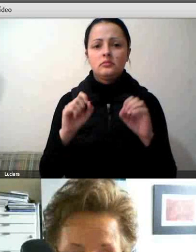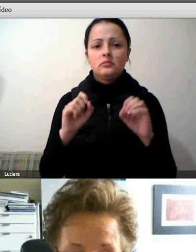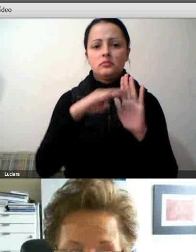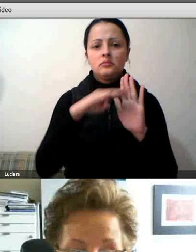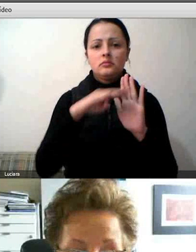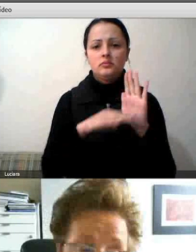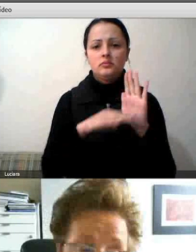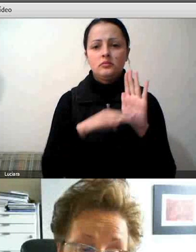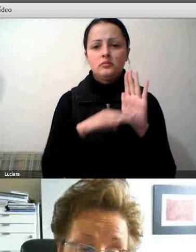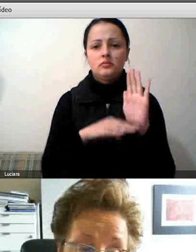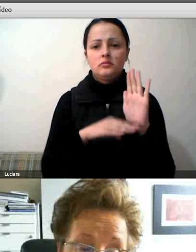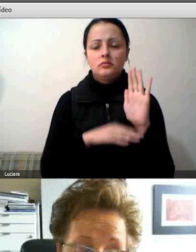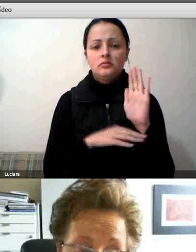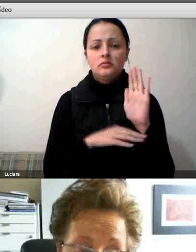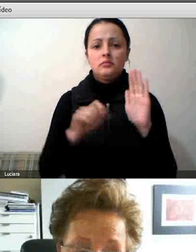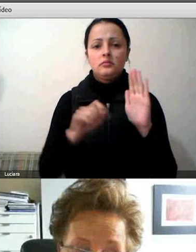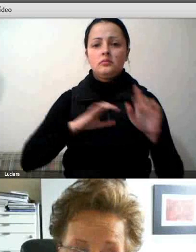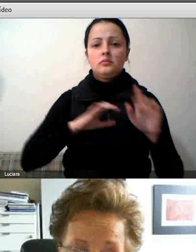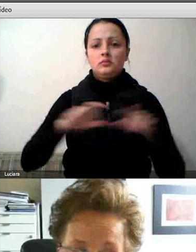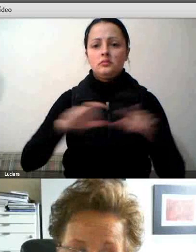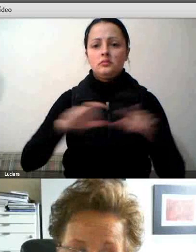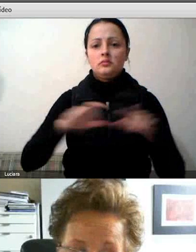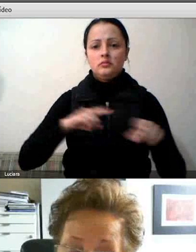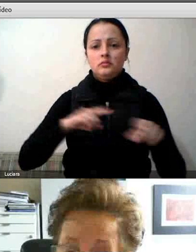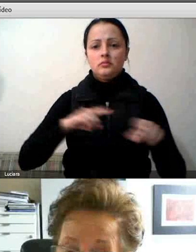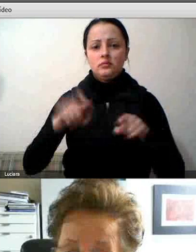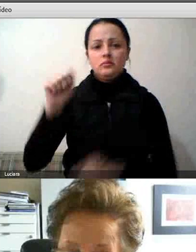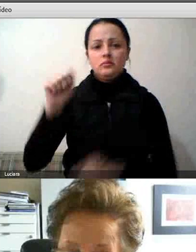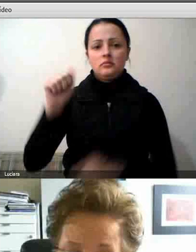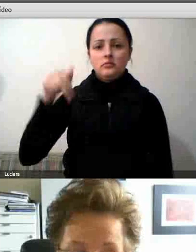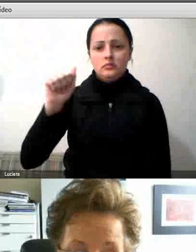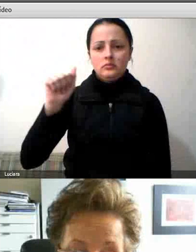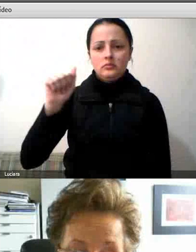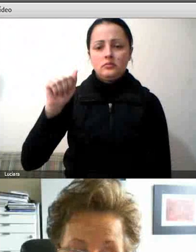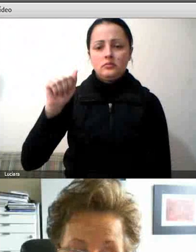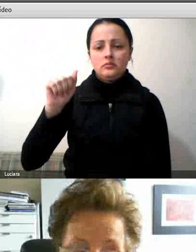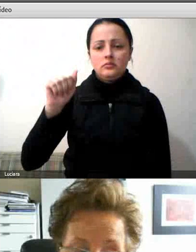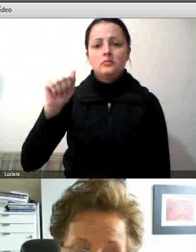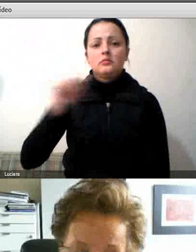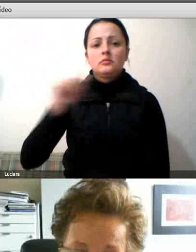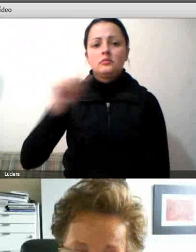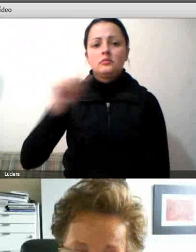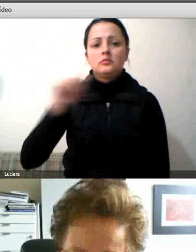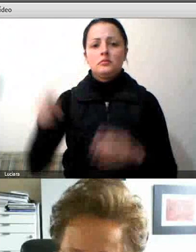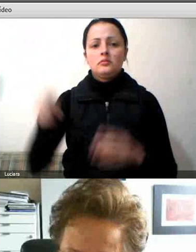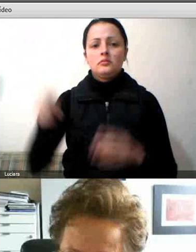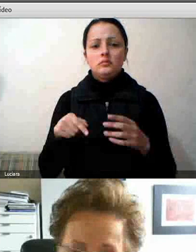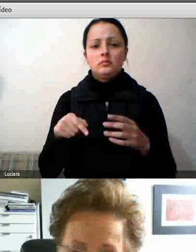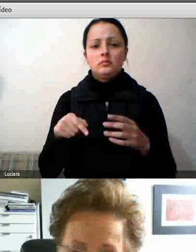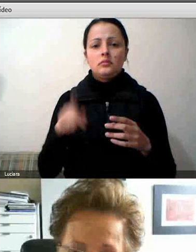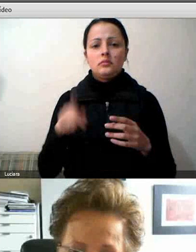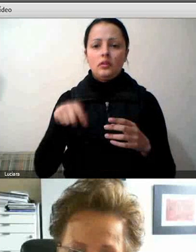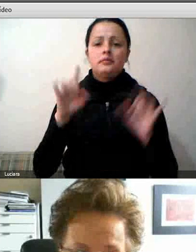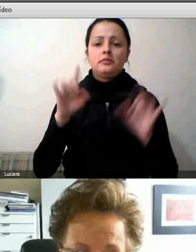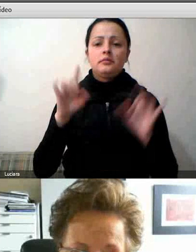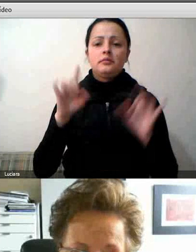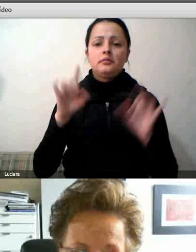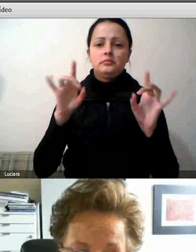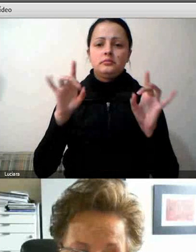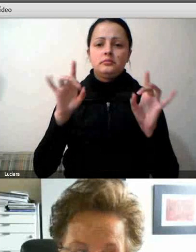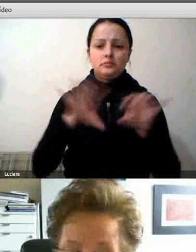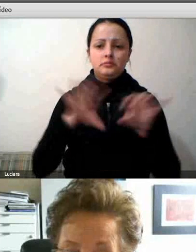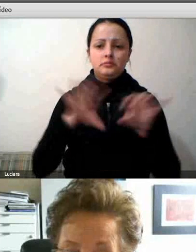E aqui estão elas. A coordenadora é a professora Ana Cláudia Figueroa, a especialista em pedagogia